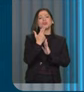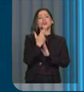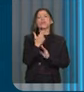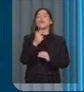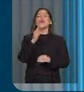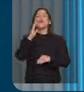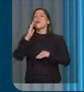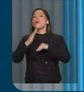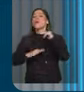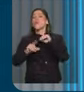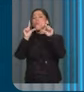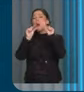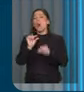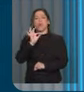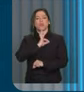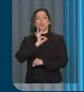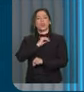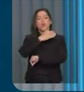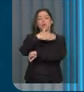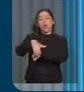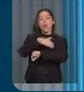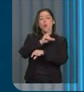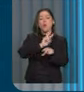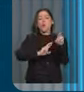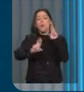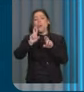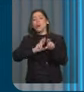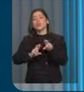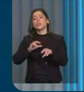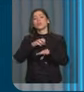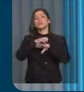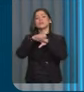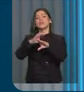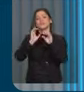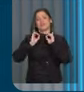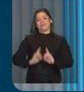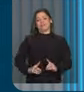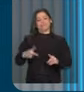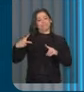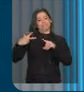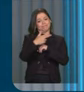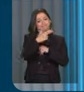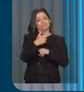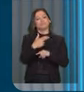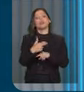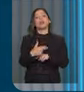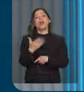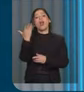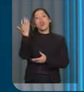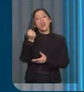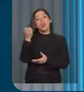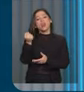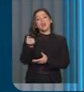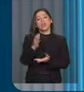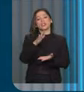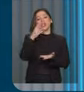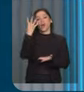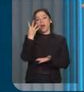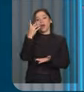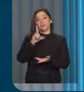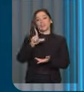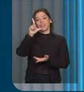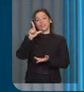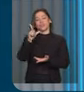delegada menos policiais nas ruas que você cortou até transporte para deficiente Você cortou o leite das Crianças era 4